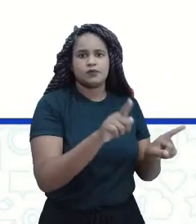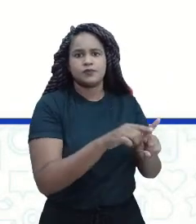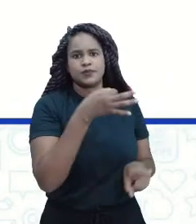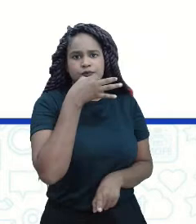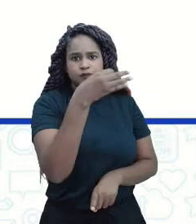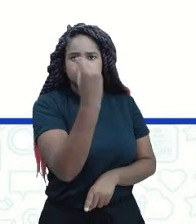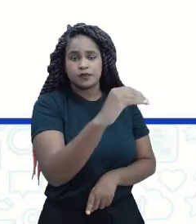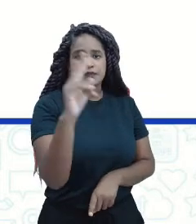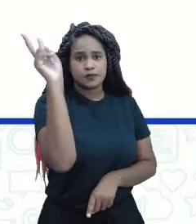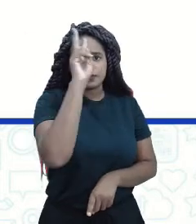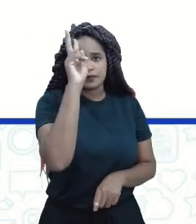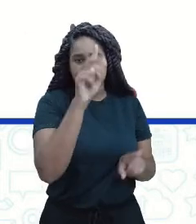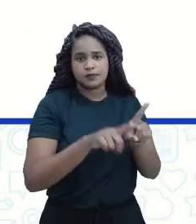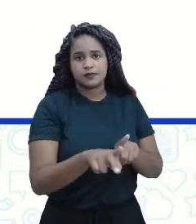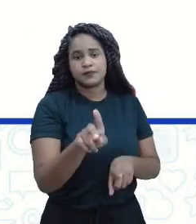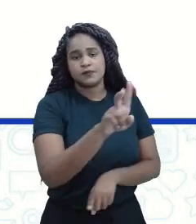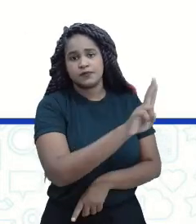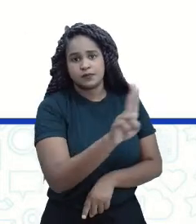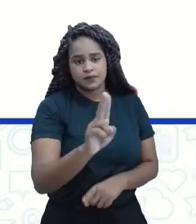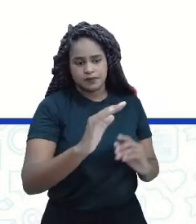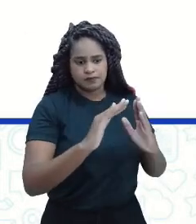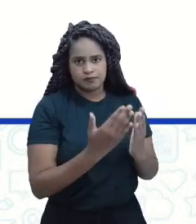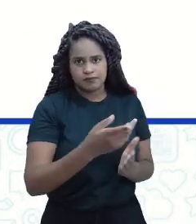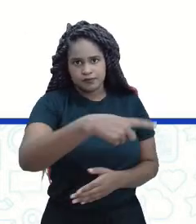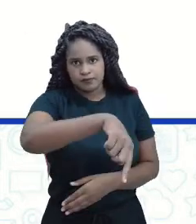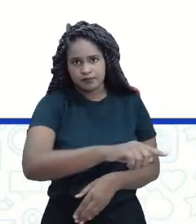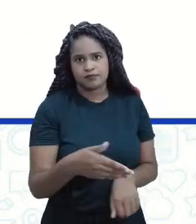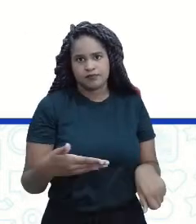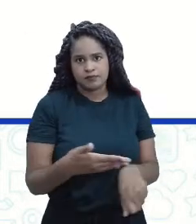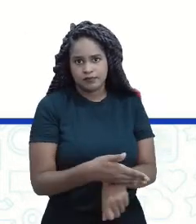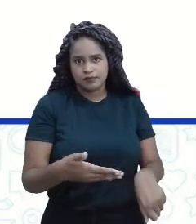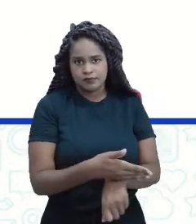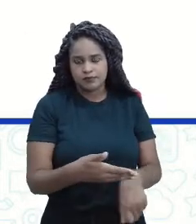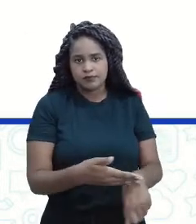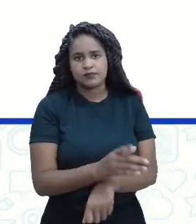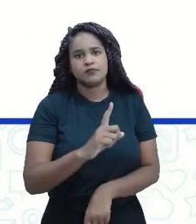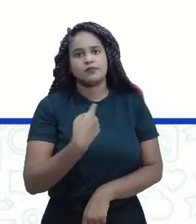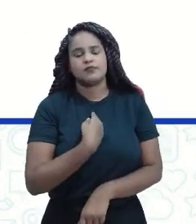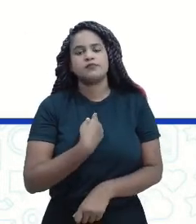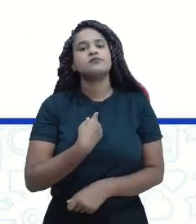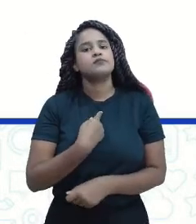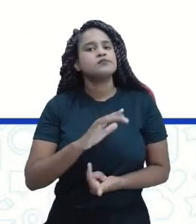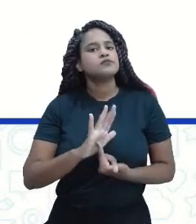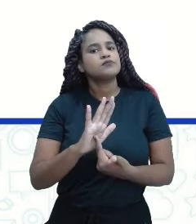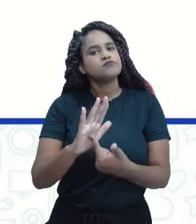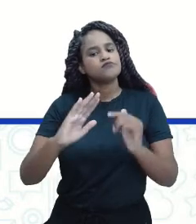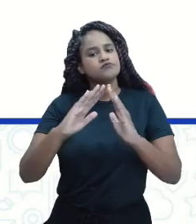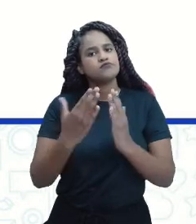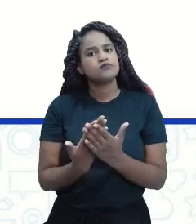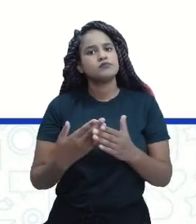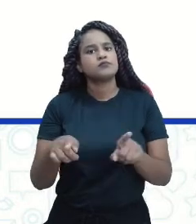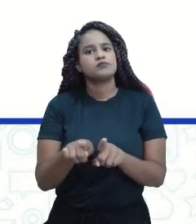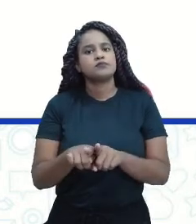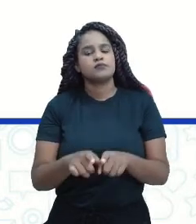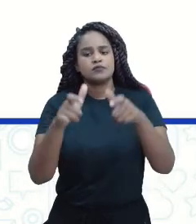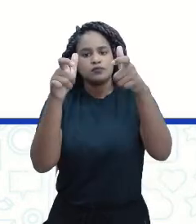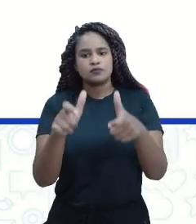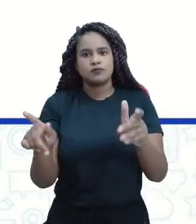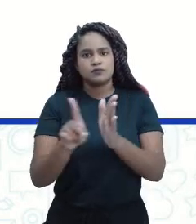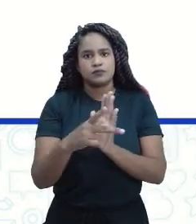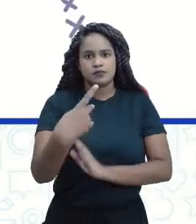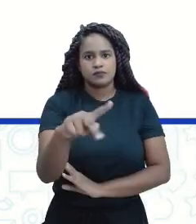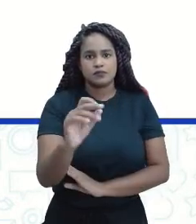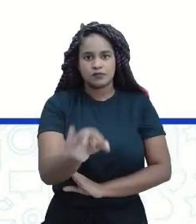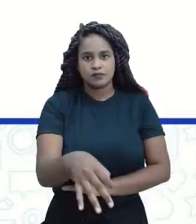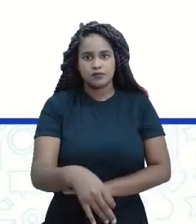de colocar lá qual que é a escola que você faz parte, Porque aí a gente sinaliza aí e identifica você de que local você fala,